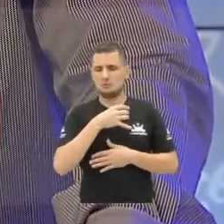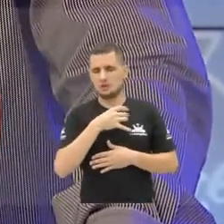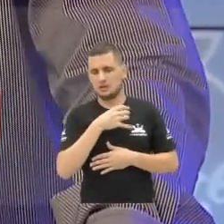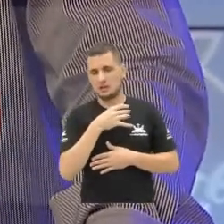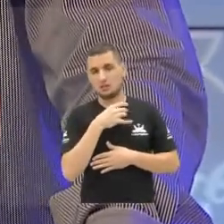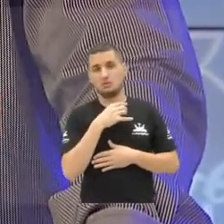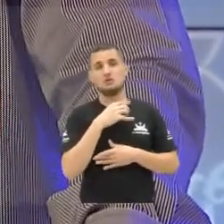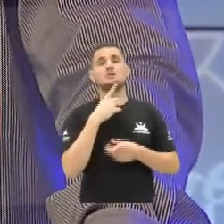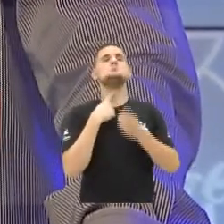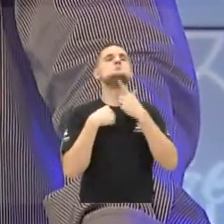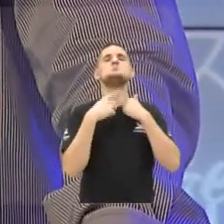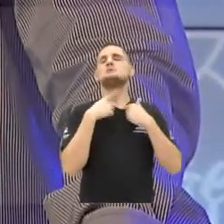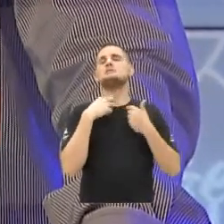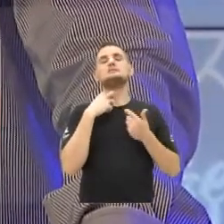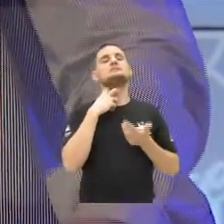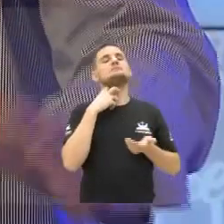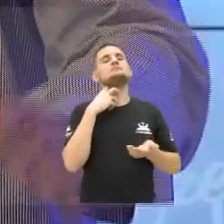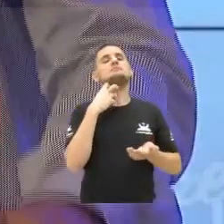de morrer,